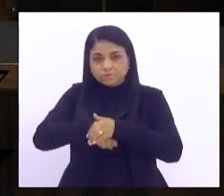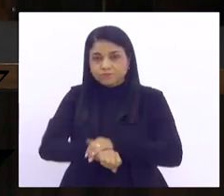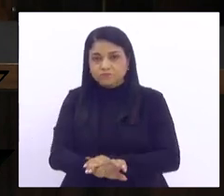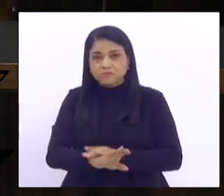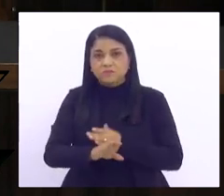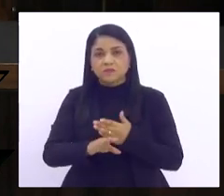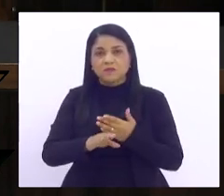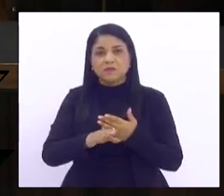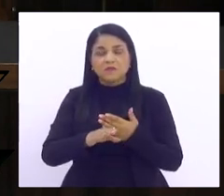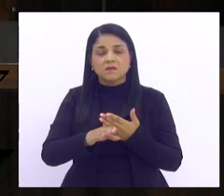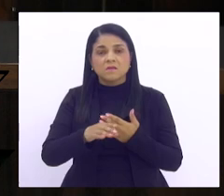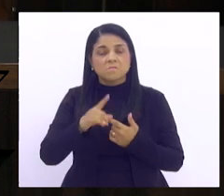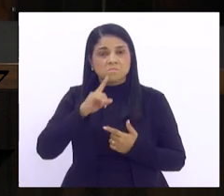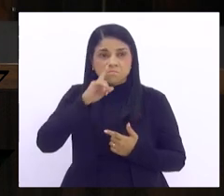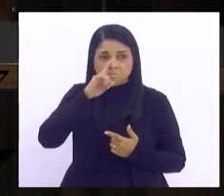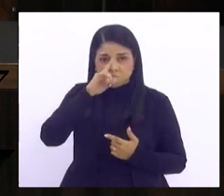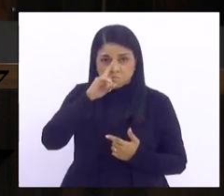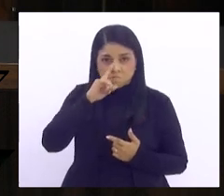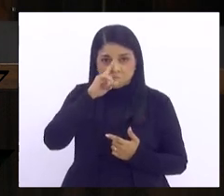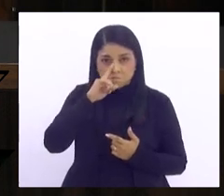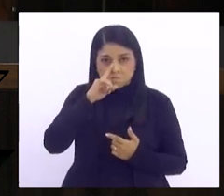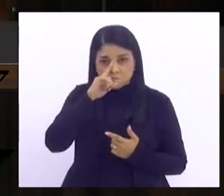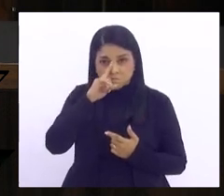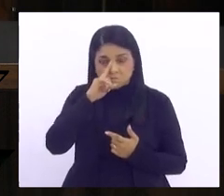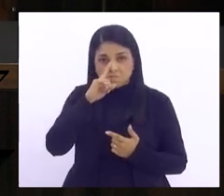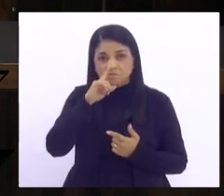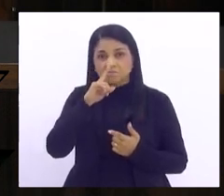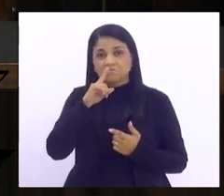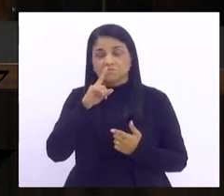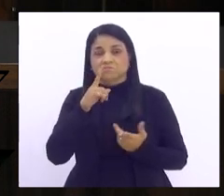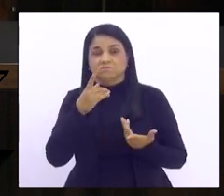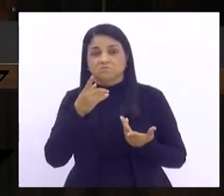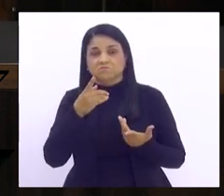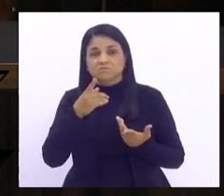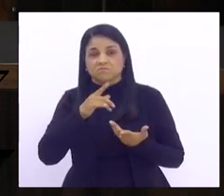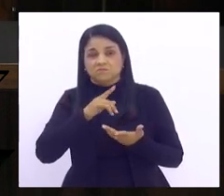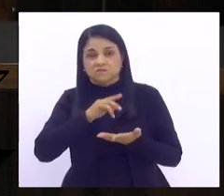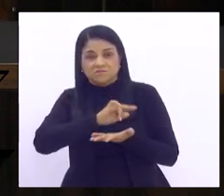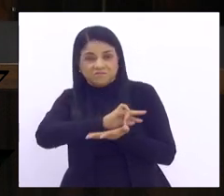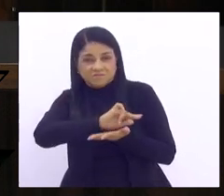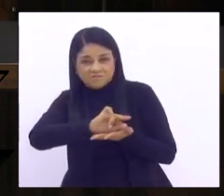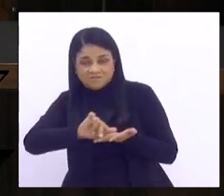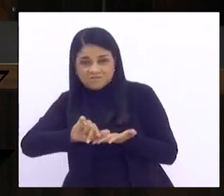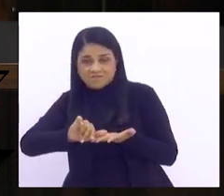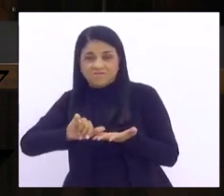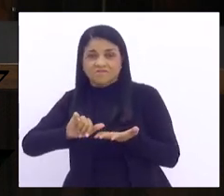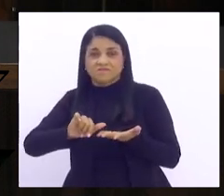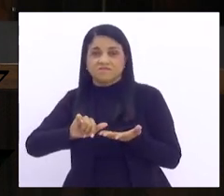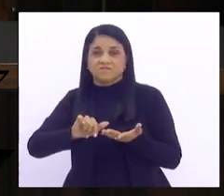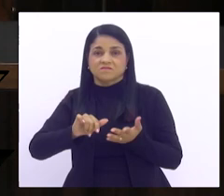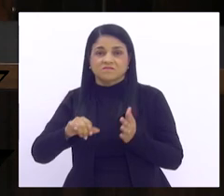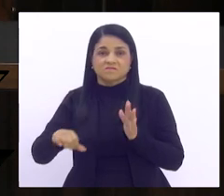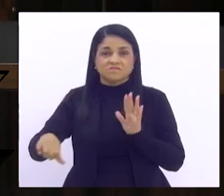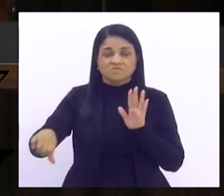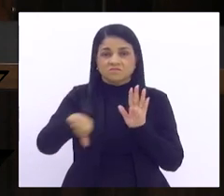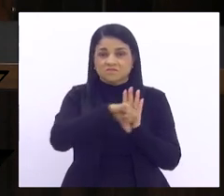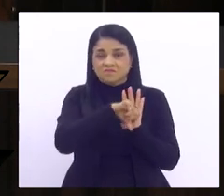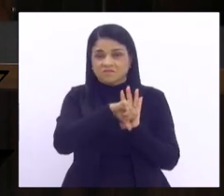perigosas aberturas para a promoção de outras práticas condenáveis em nosso